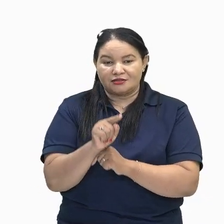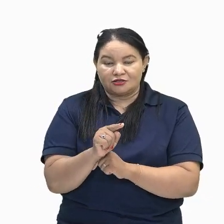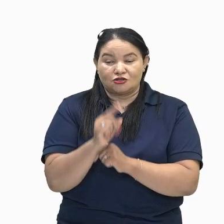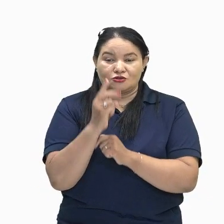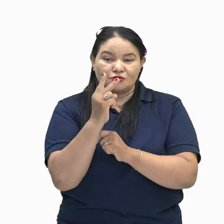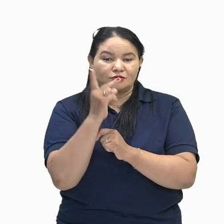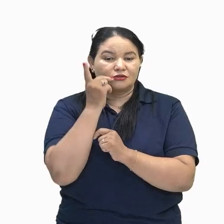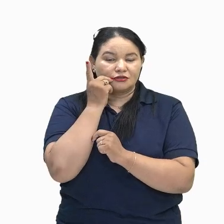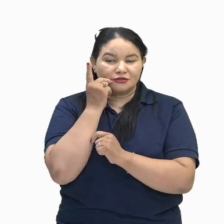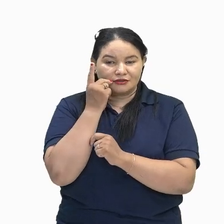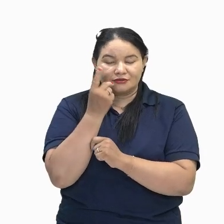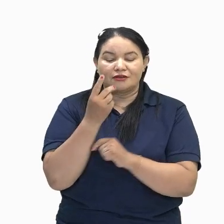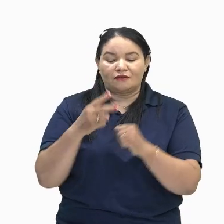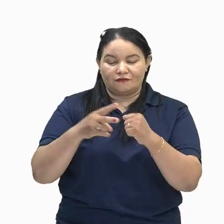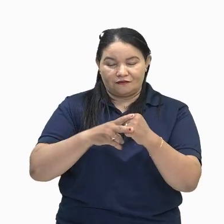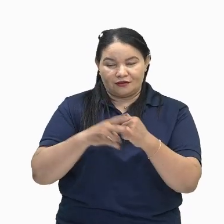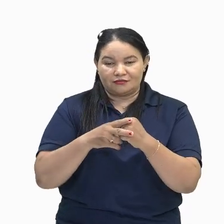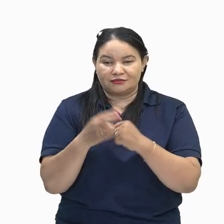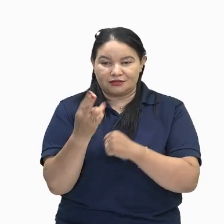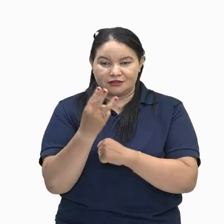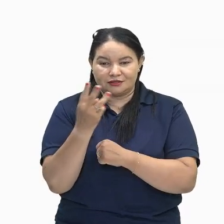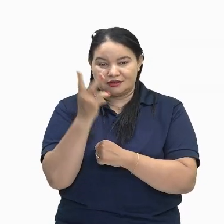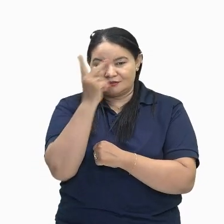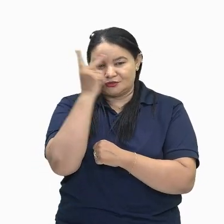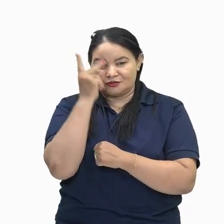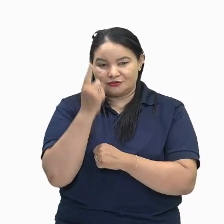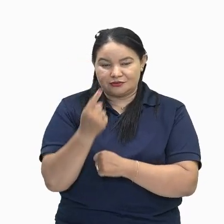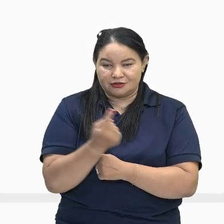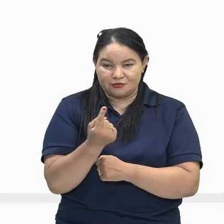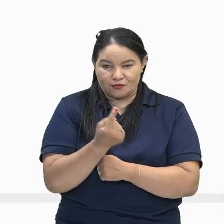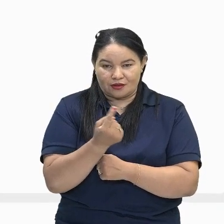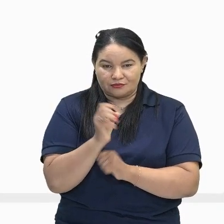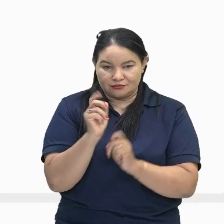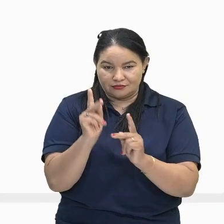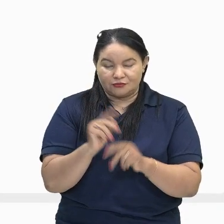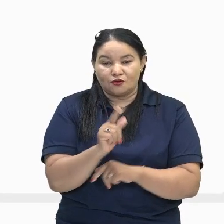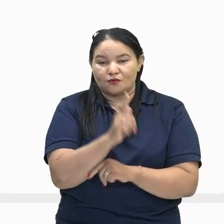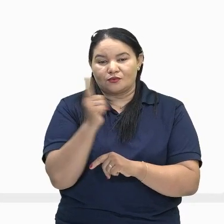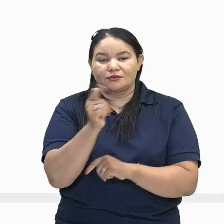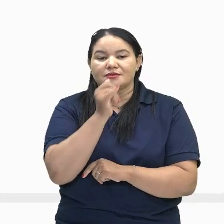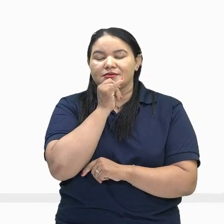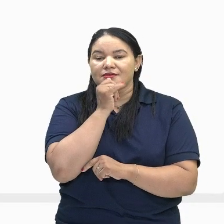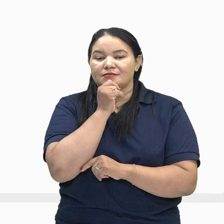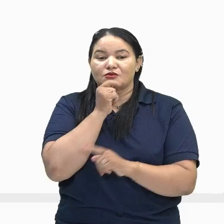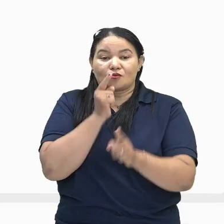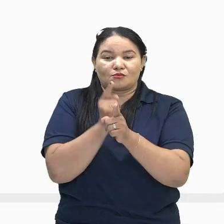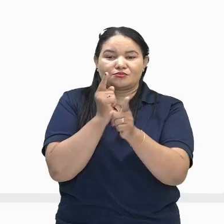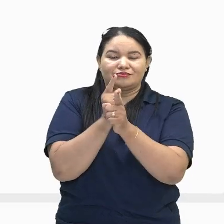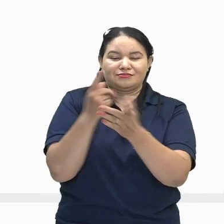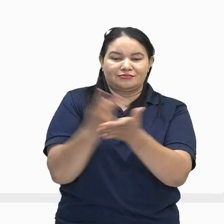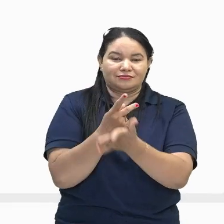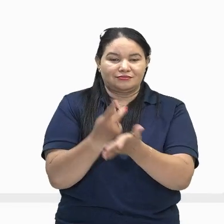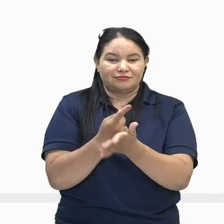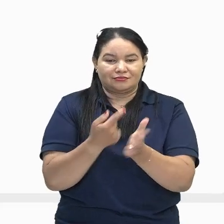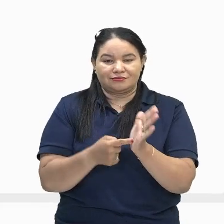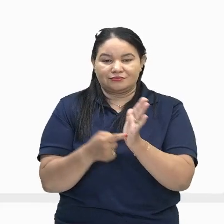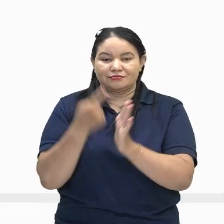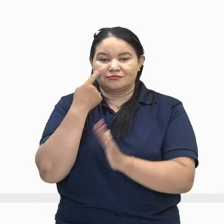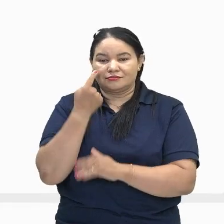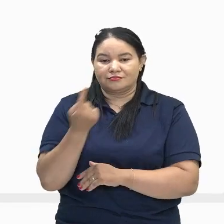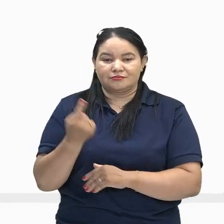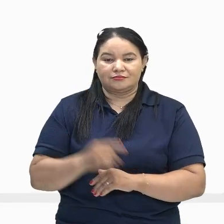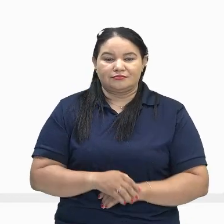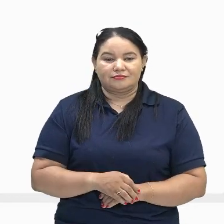na terceira pessoa do singular. Ok? Vamos a mais um exemplo de erro, destacando aqui para vocês, olha só,